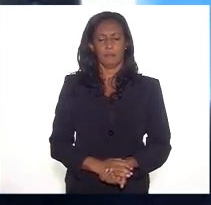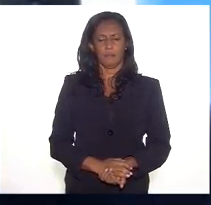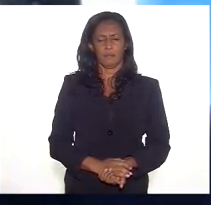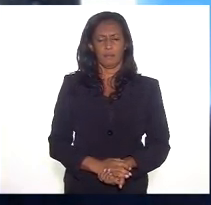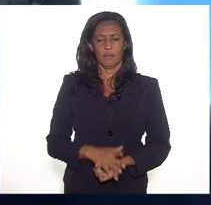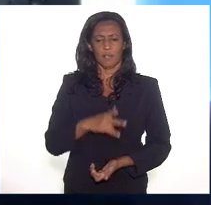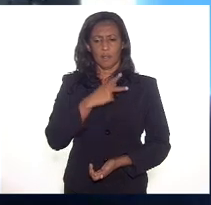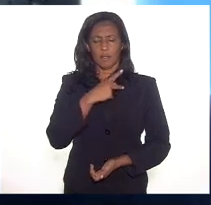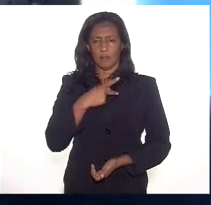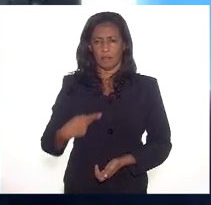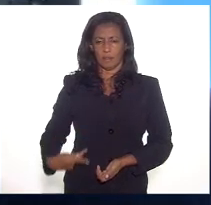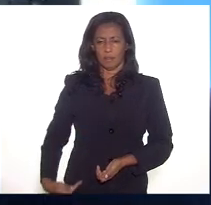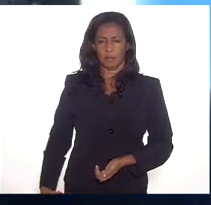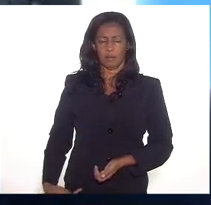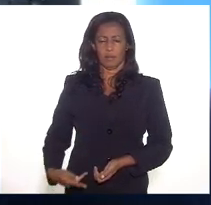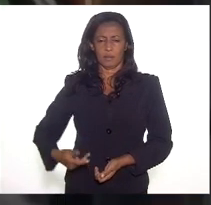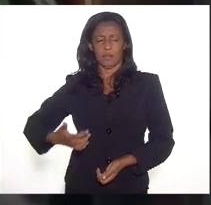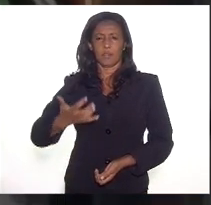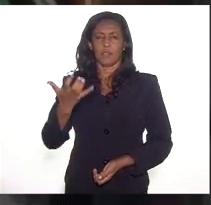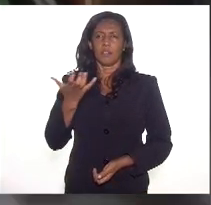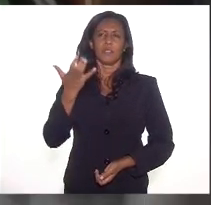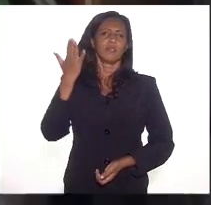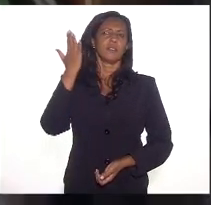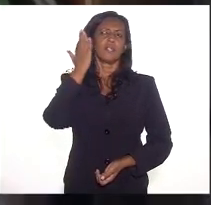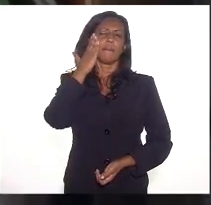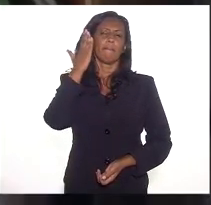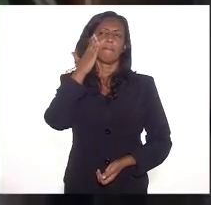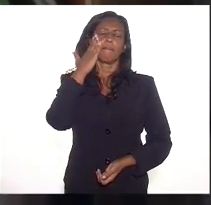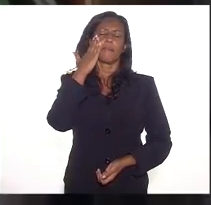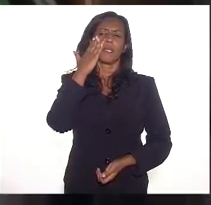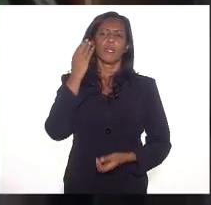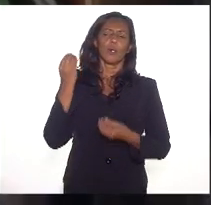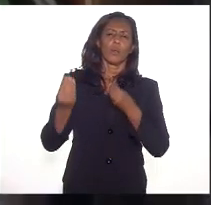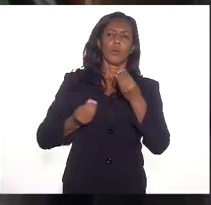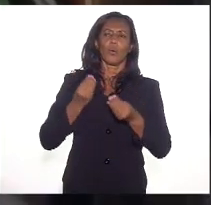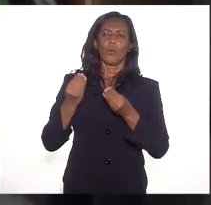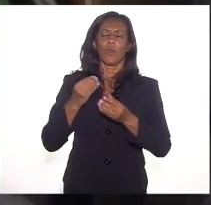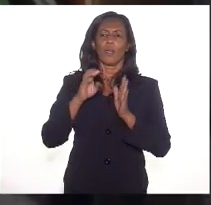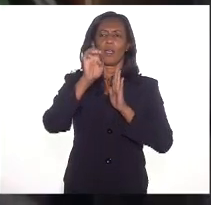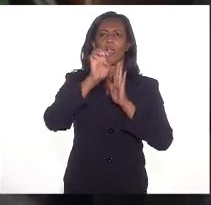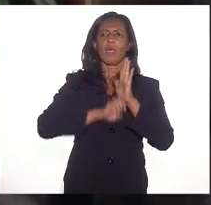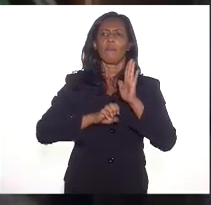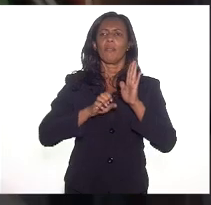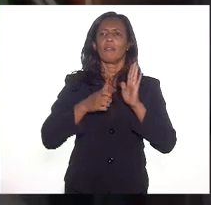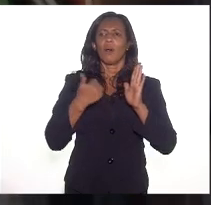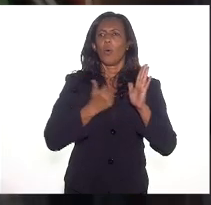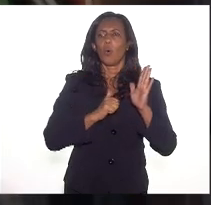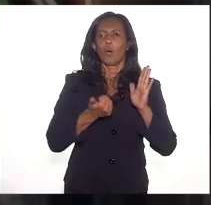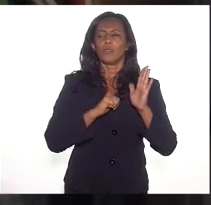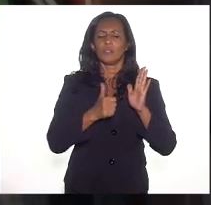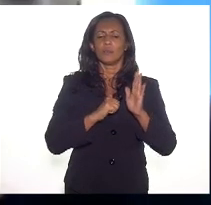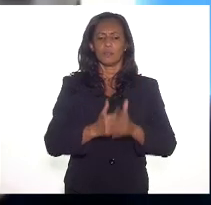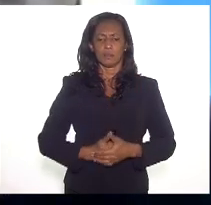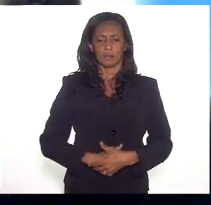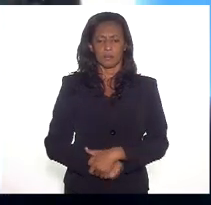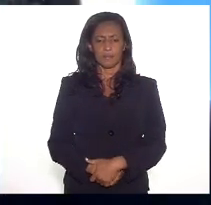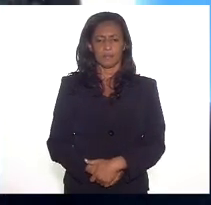Não, deputado Leomar. Eu queria saber como é que ficou acertado, por exemplo, a emenda número 11.